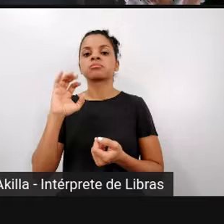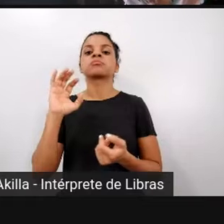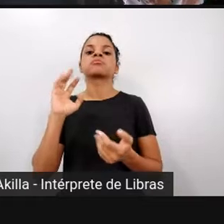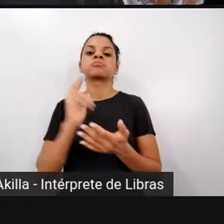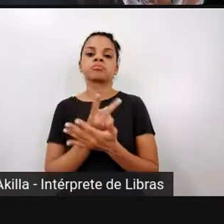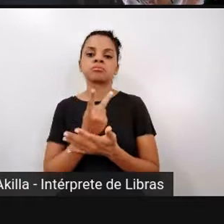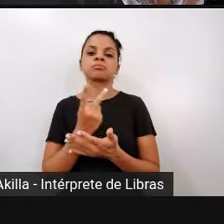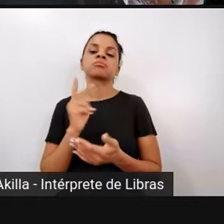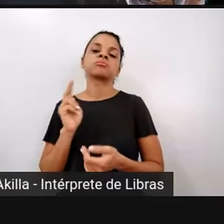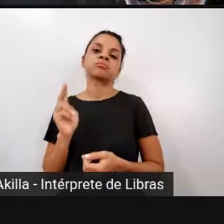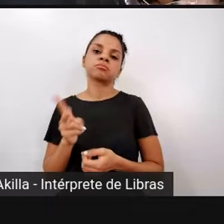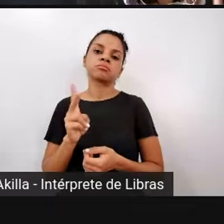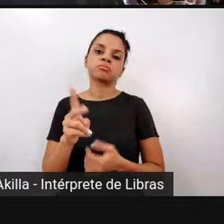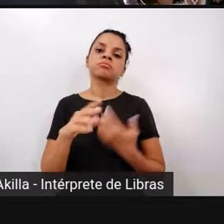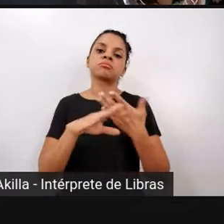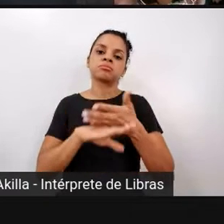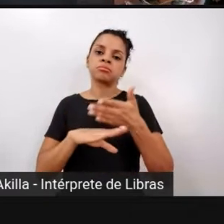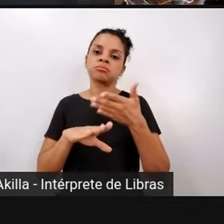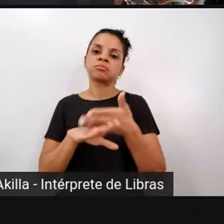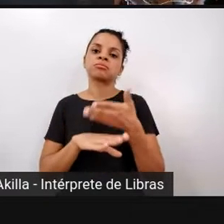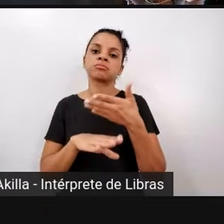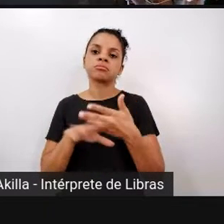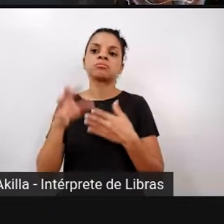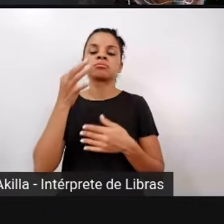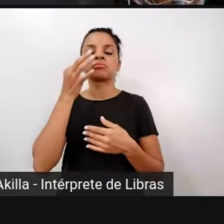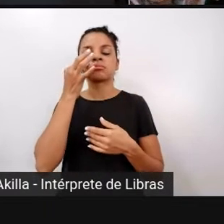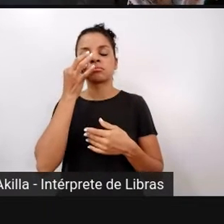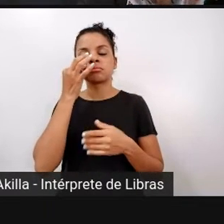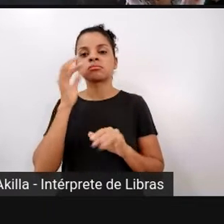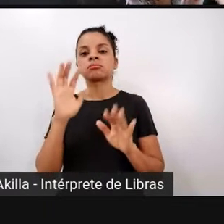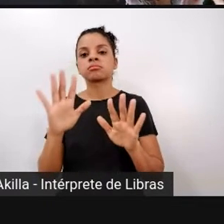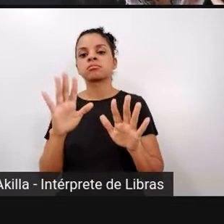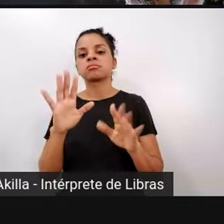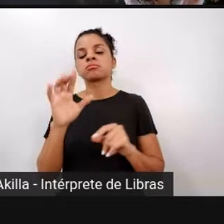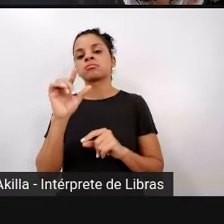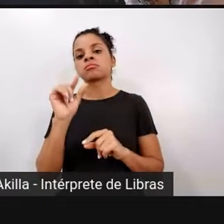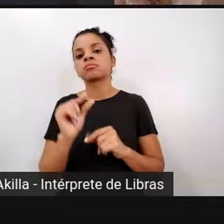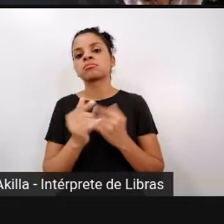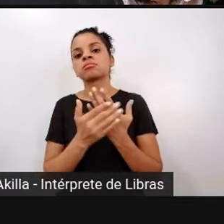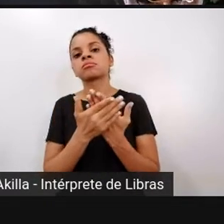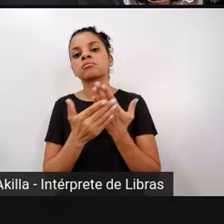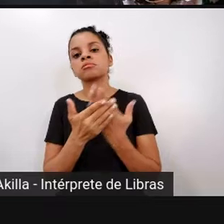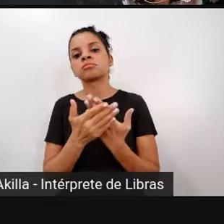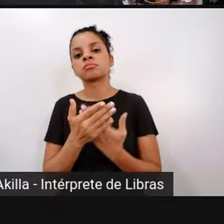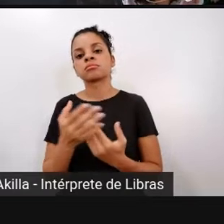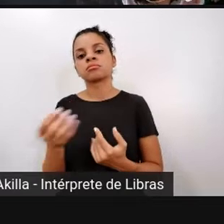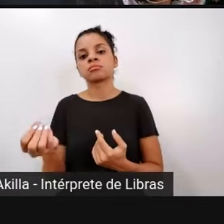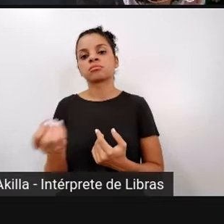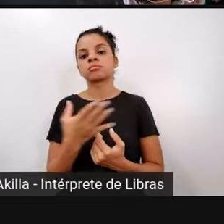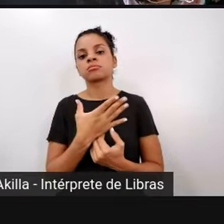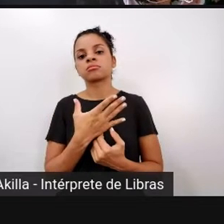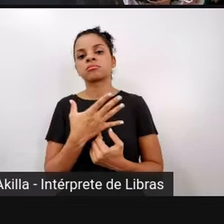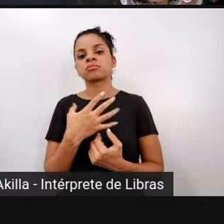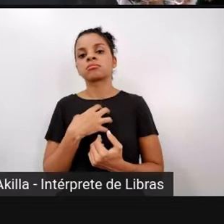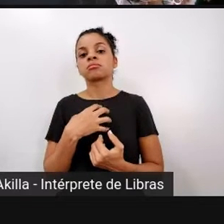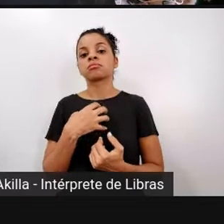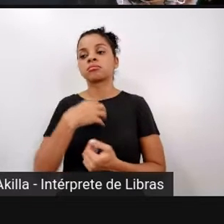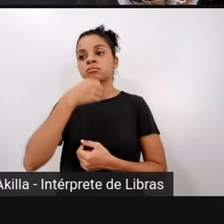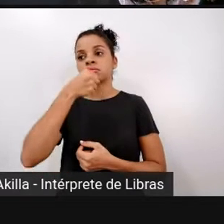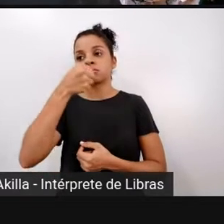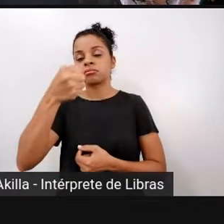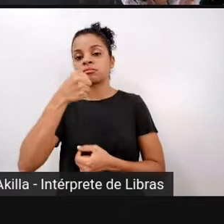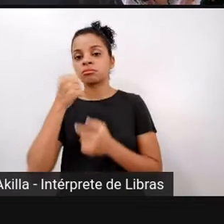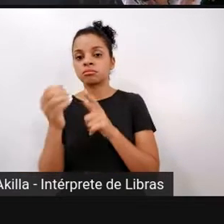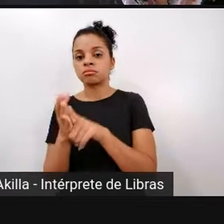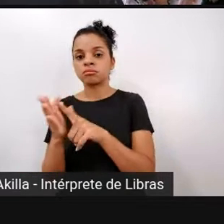inclusive. Porém, pouco se estuda sobre essas novas formas de jornalismo e como que elas, de fato, se relacionam